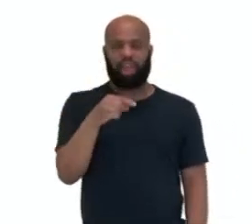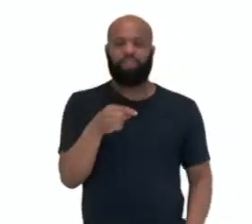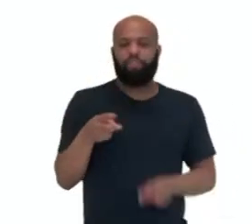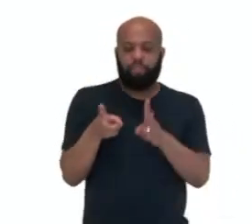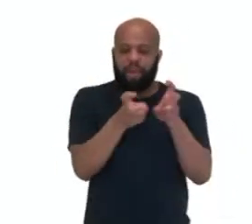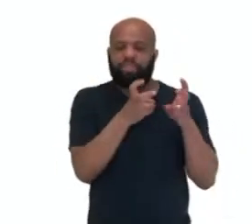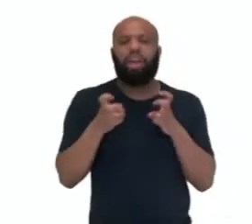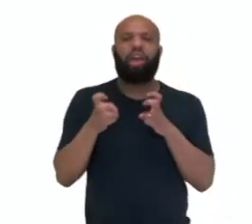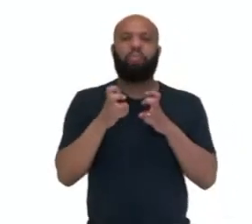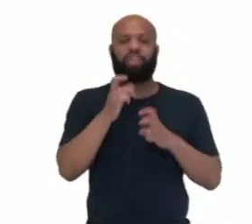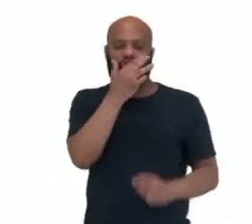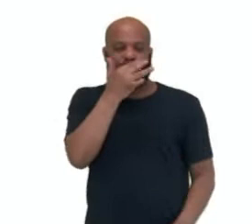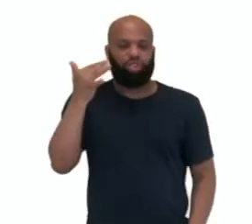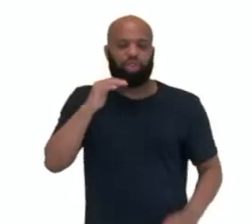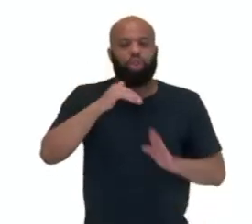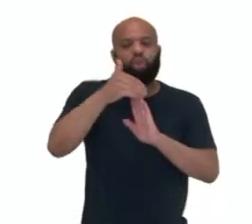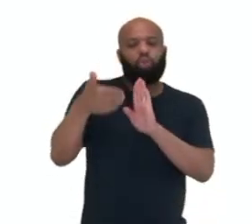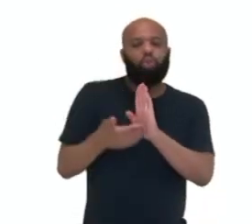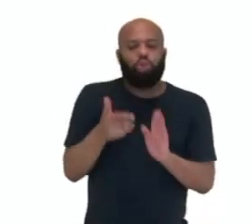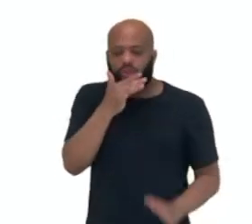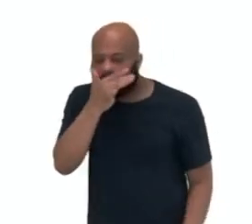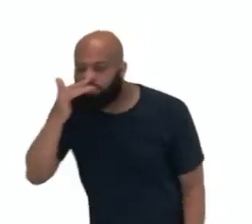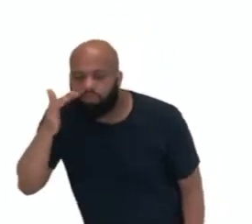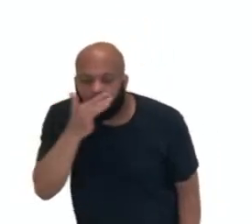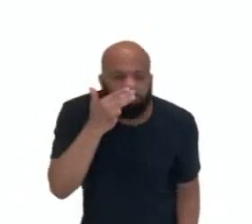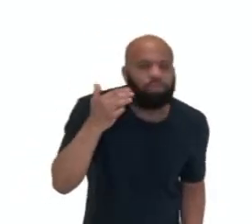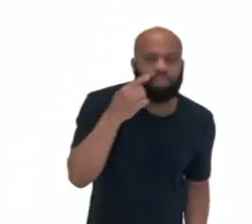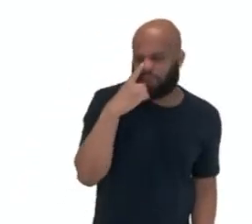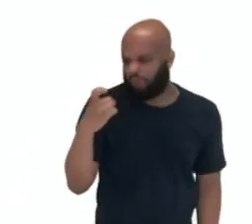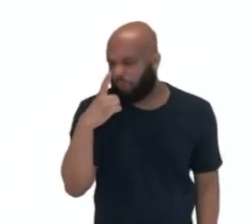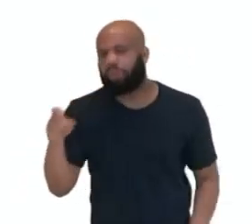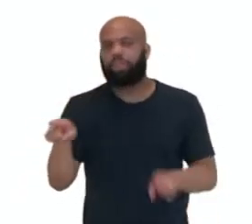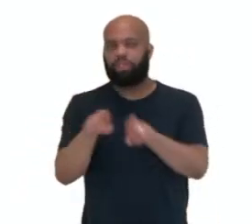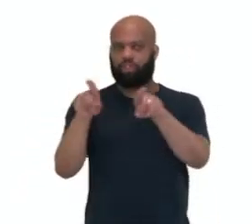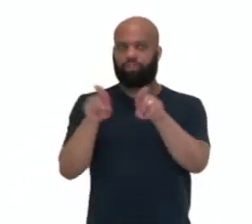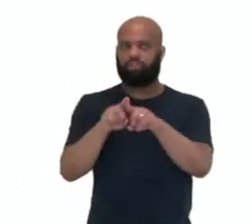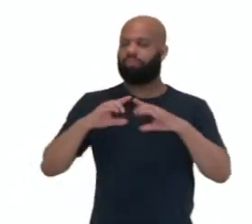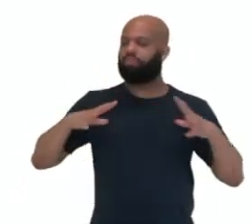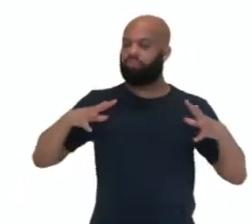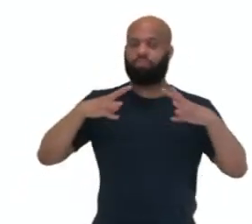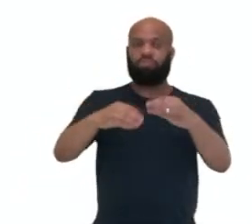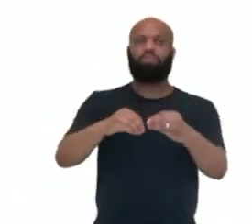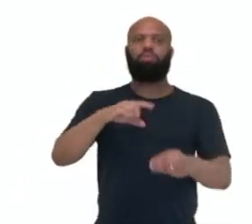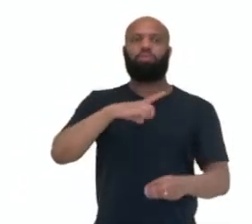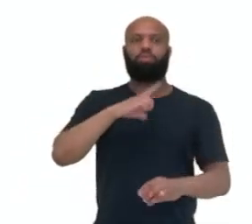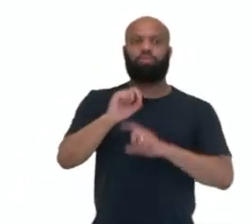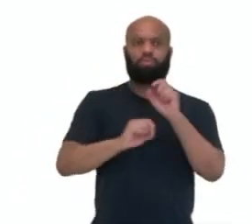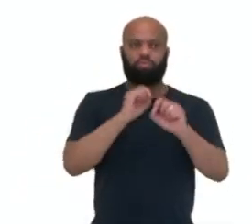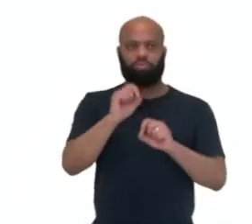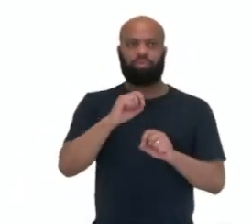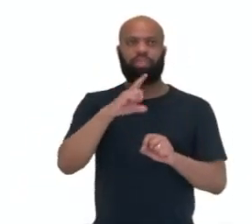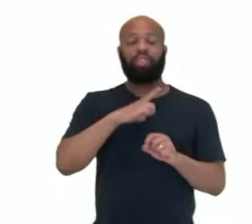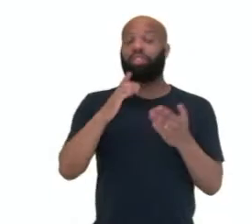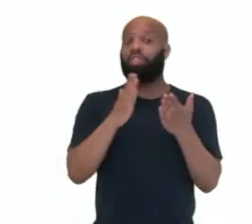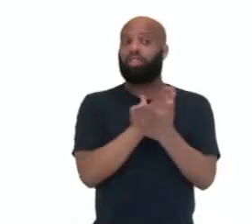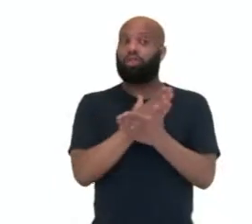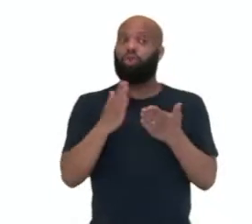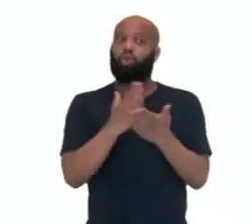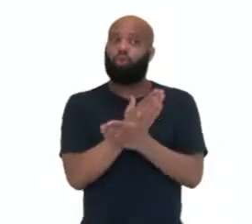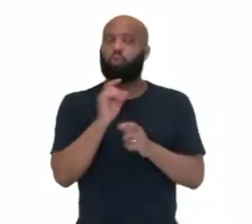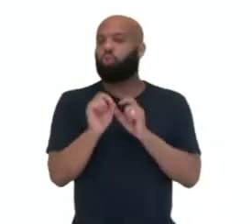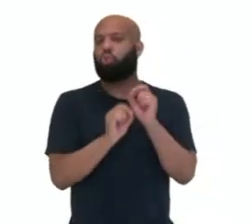Então, tudo que nós sentimos cheiros dos objetos, dos produtos, estão emitindo compostos.